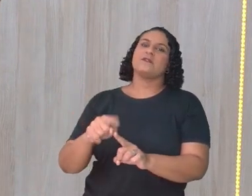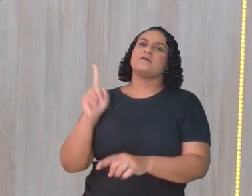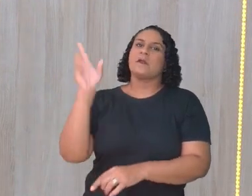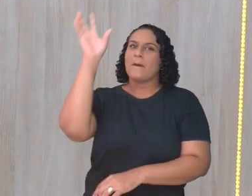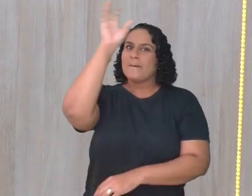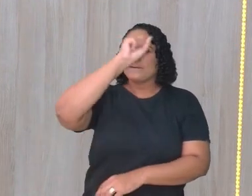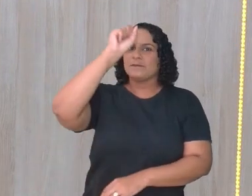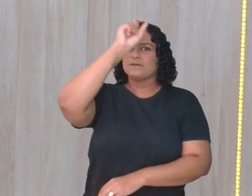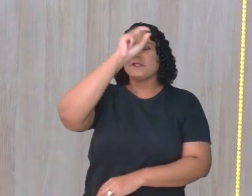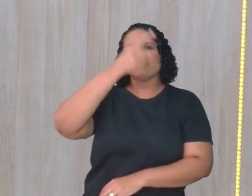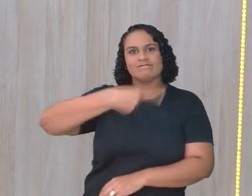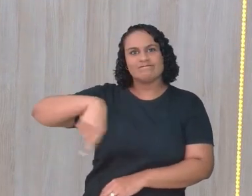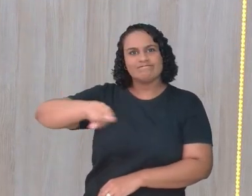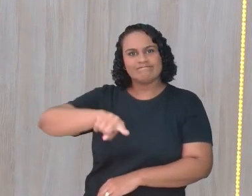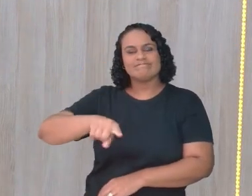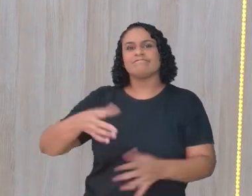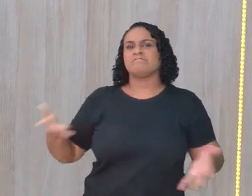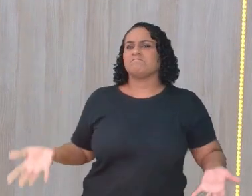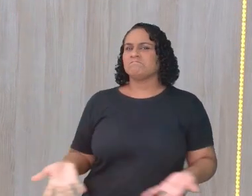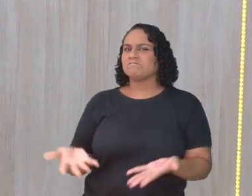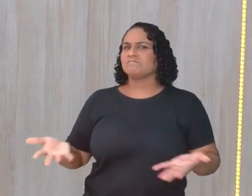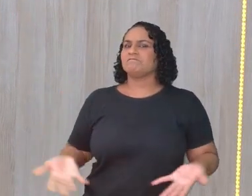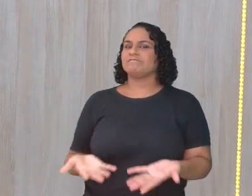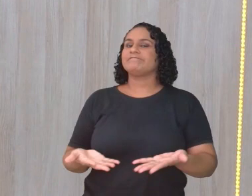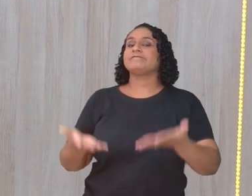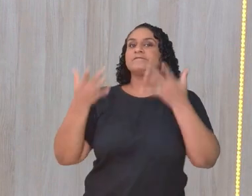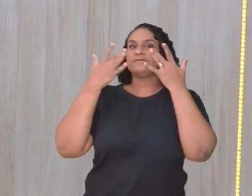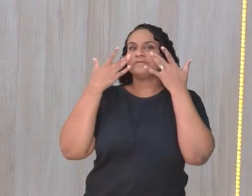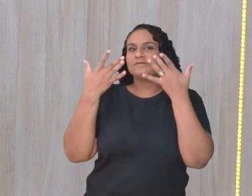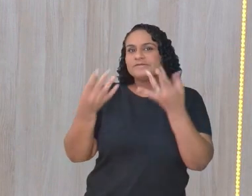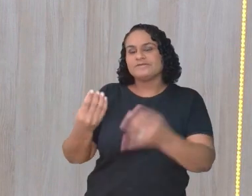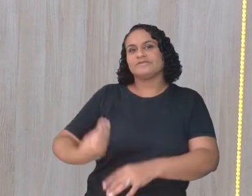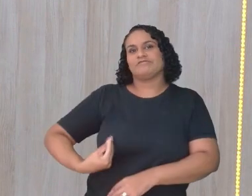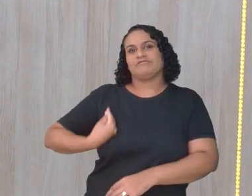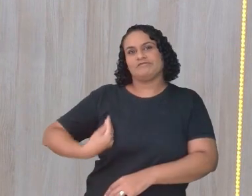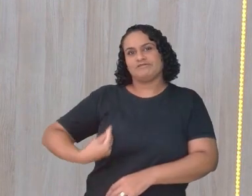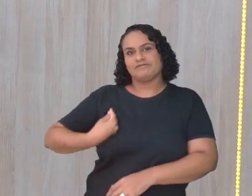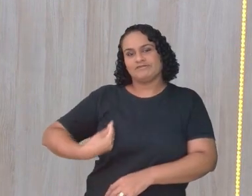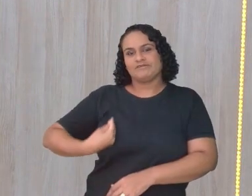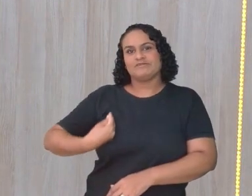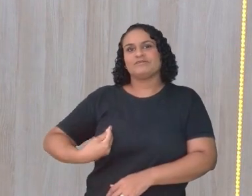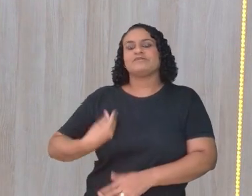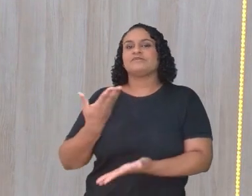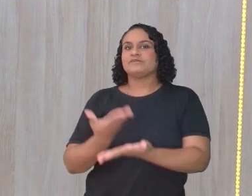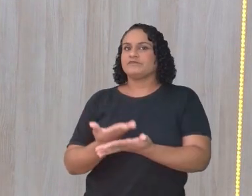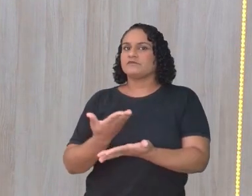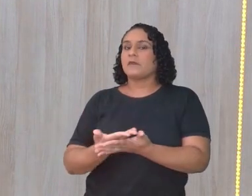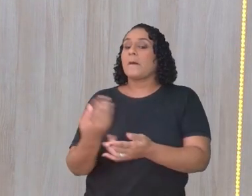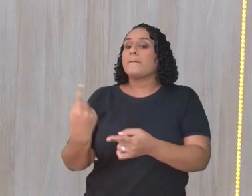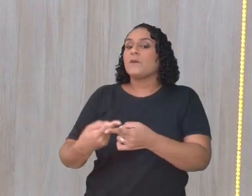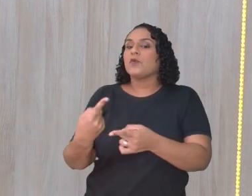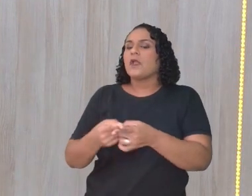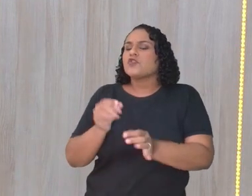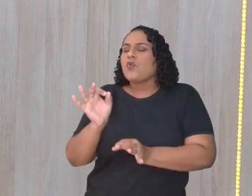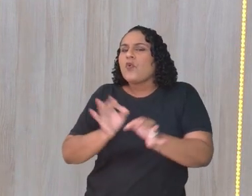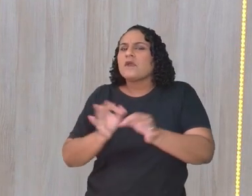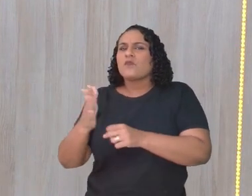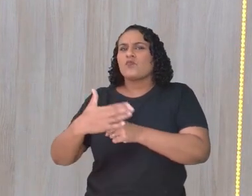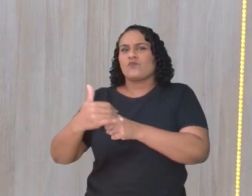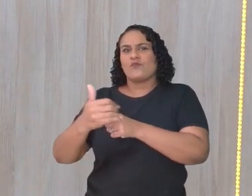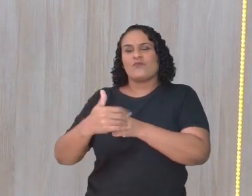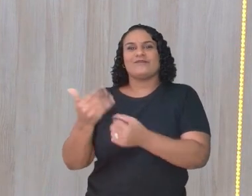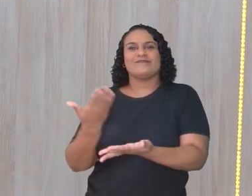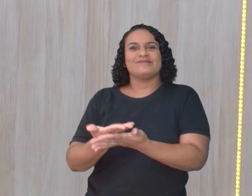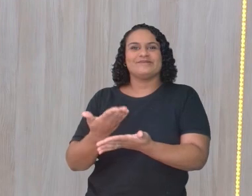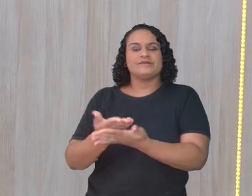aprendizagem de vocês. Então, fiquem aí atentos, sempre presentes na nossa aula aí. Essa aula ela é feita com muito carinho para vocês.